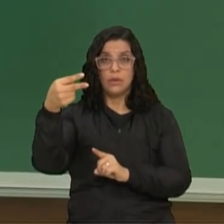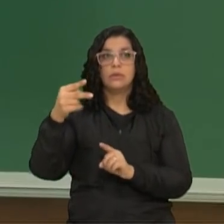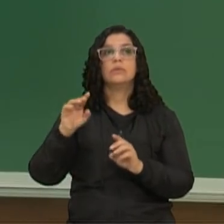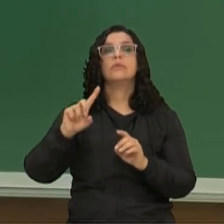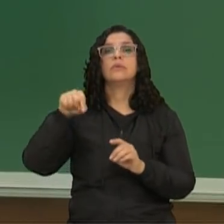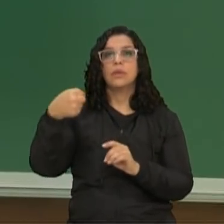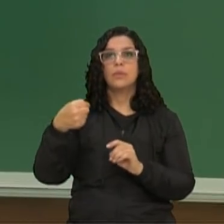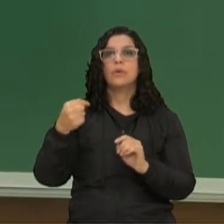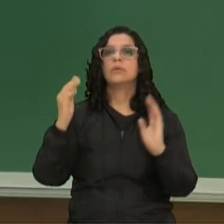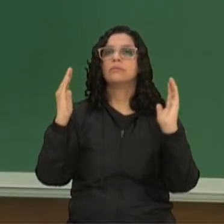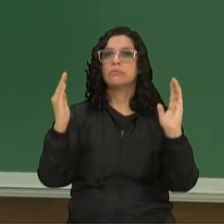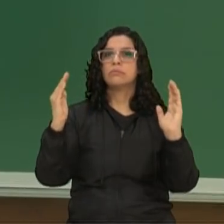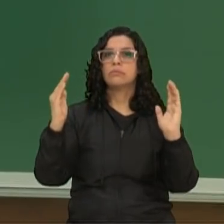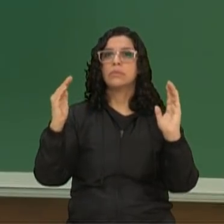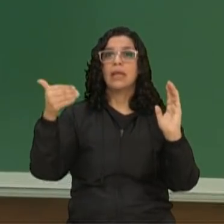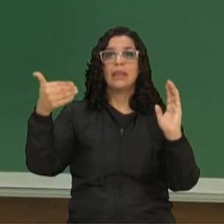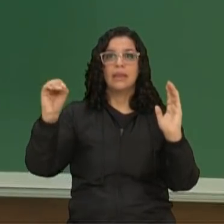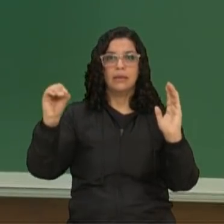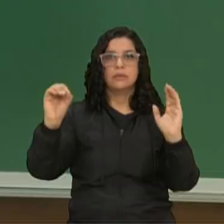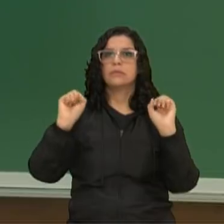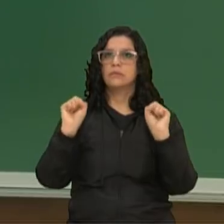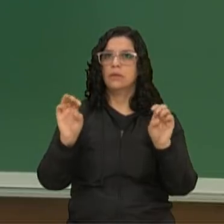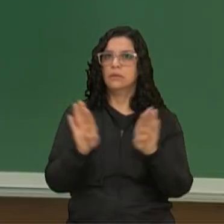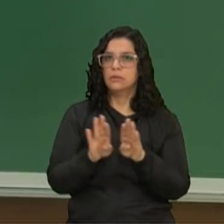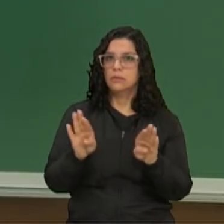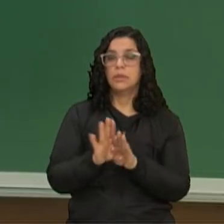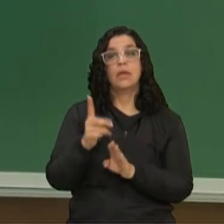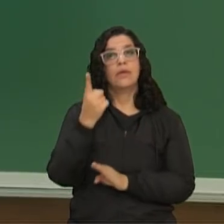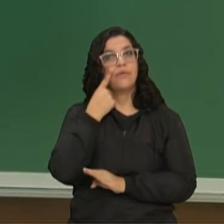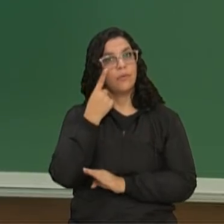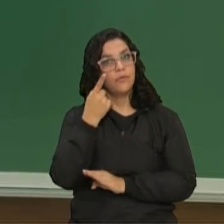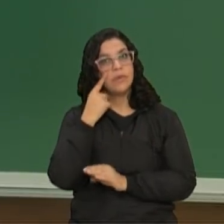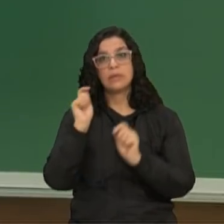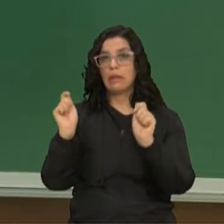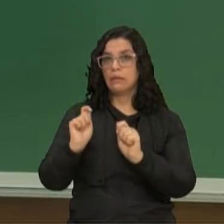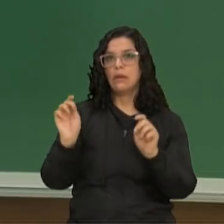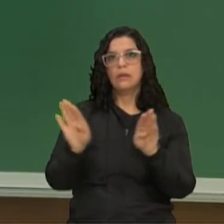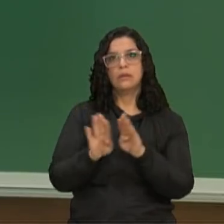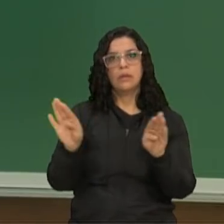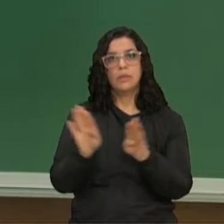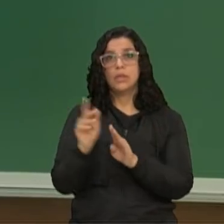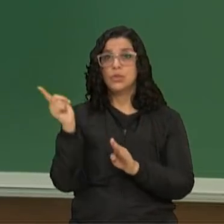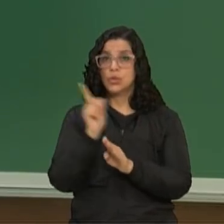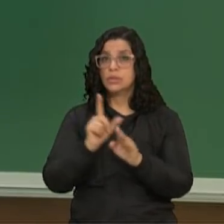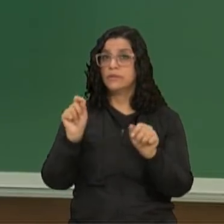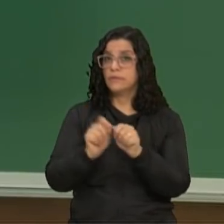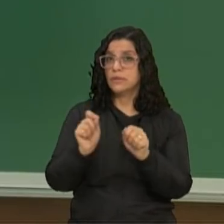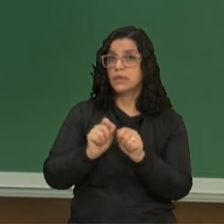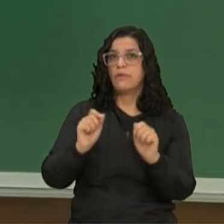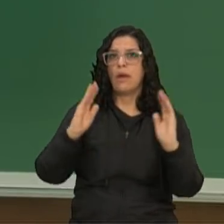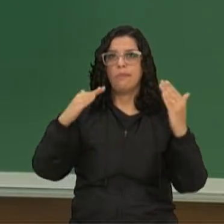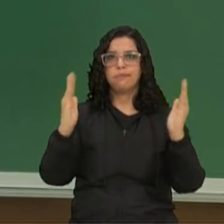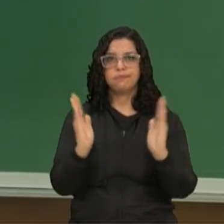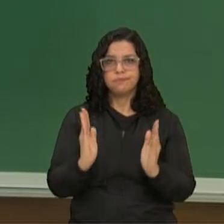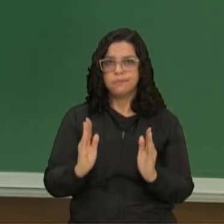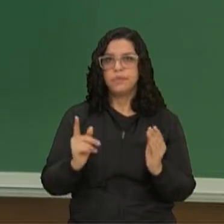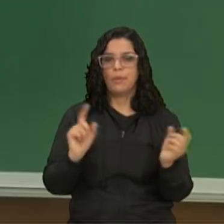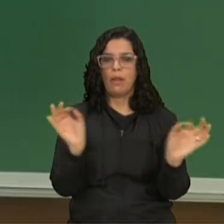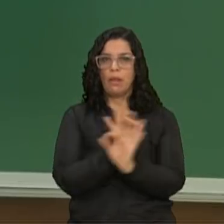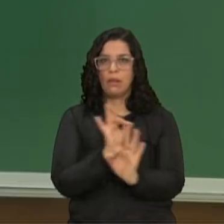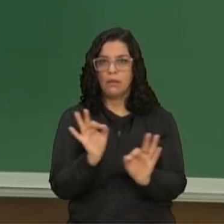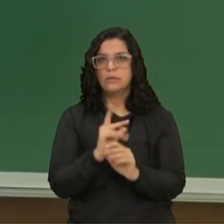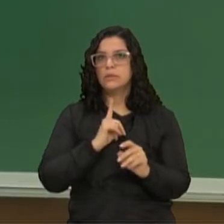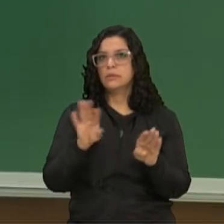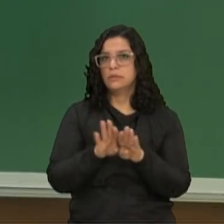depois elevado à 10ª potência. Daí a gente vai ver se há necessidade de aplicar mais do que uma vez o produto